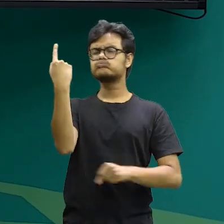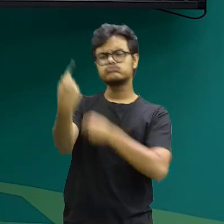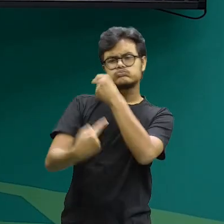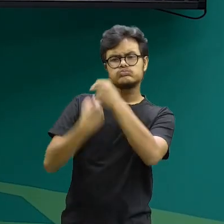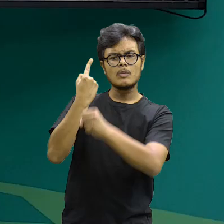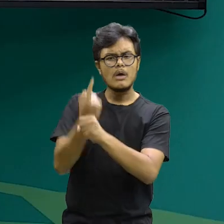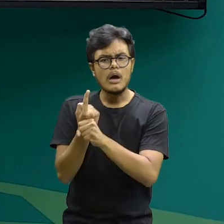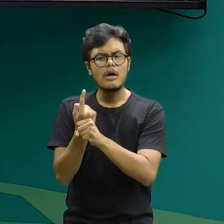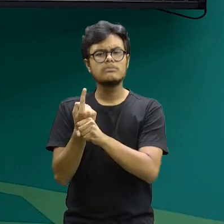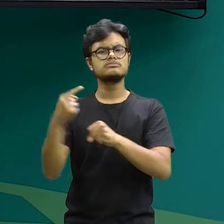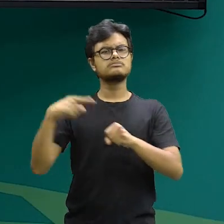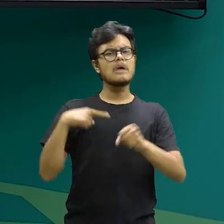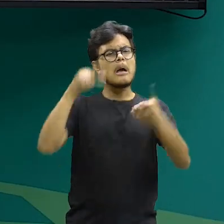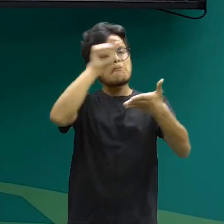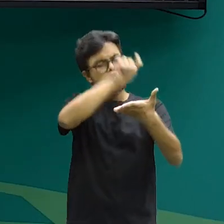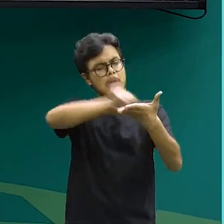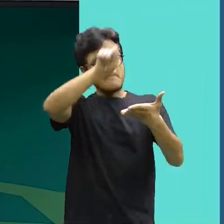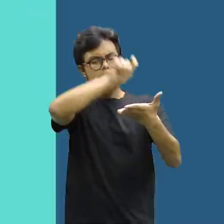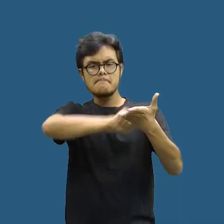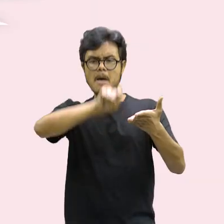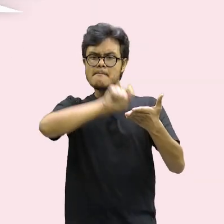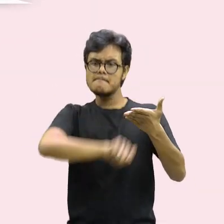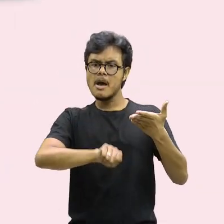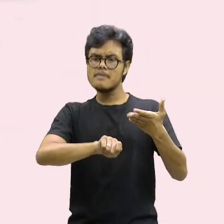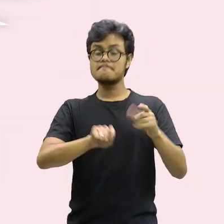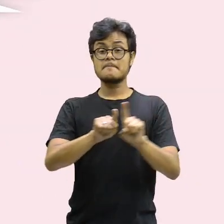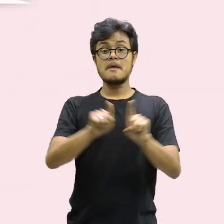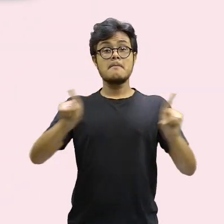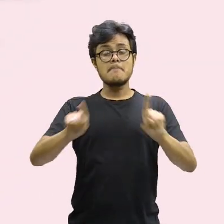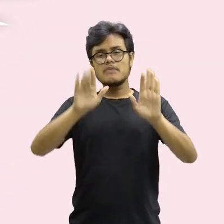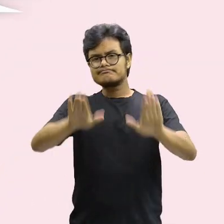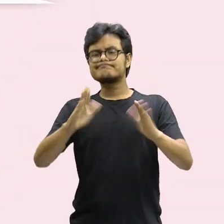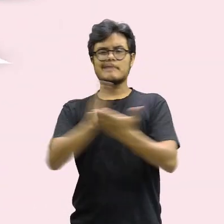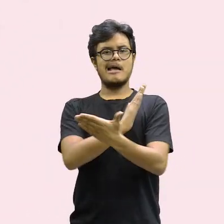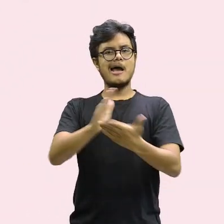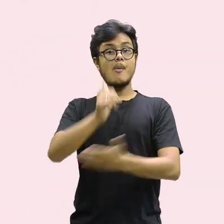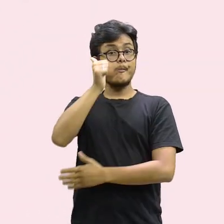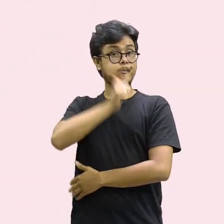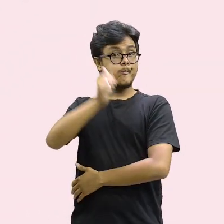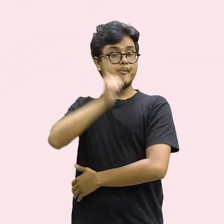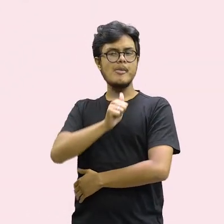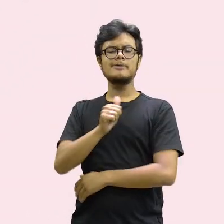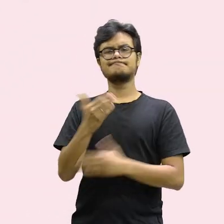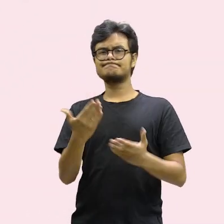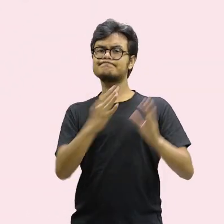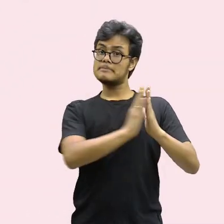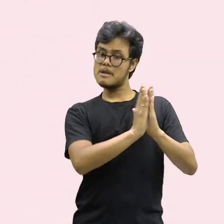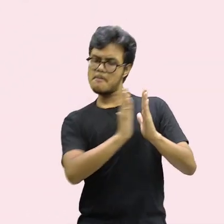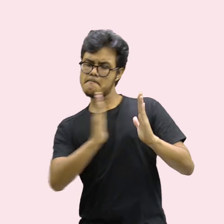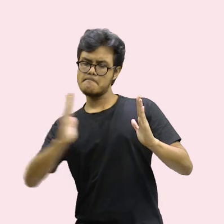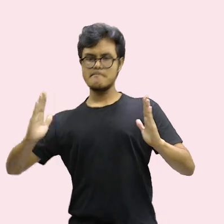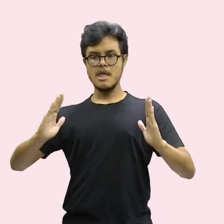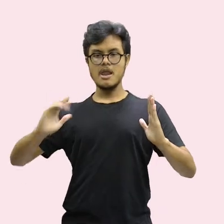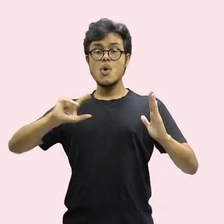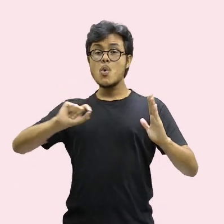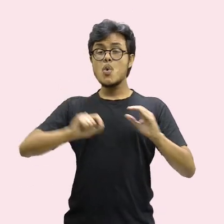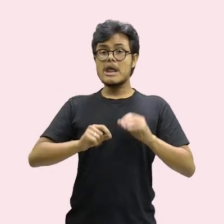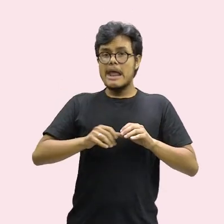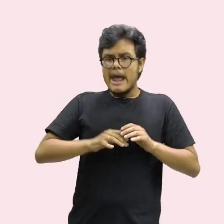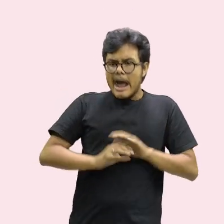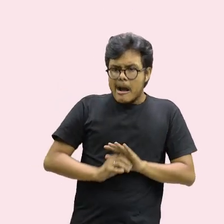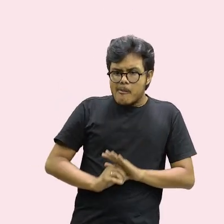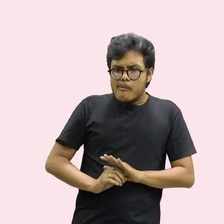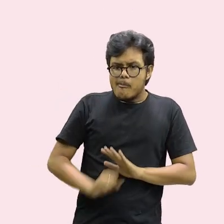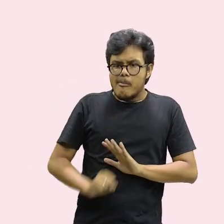corpo, fazendo as suas anotações direitinho. Porque é o seguinte, a maioria das mulheres, ela tem um ciclo menstrual de 28